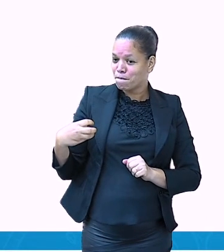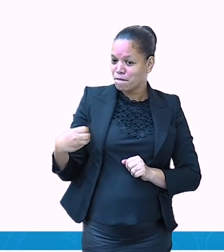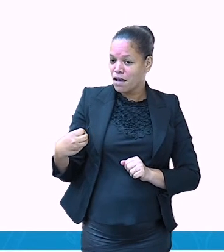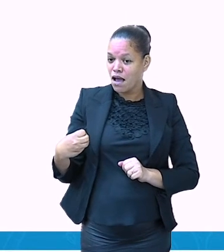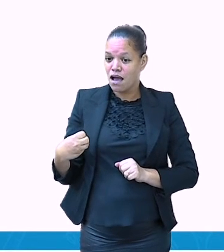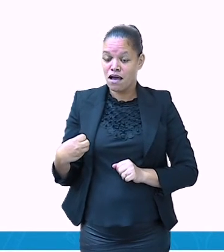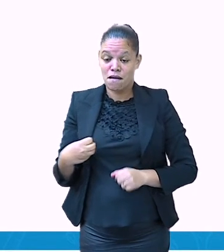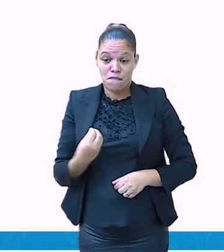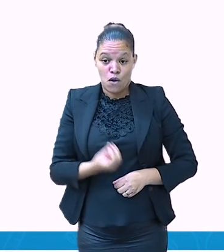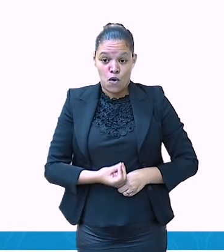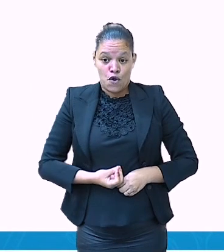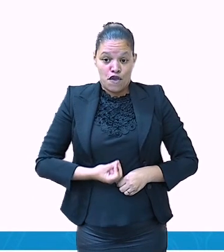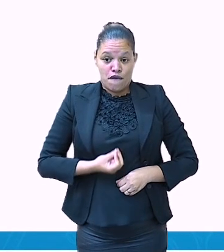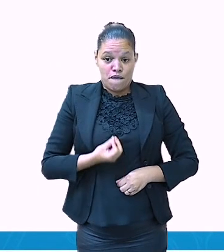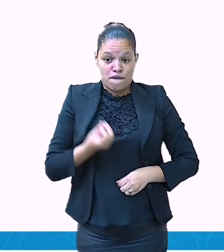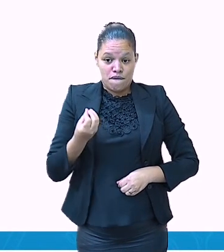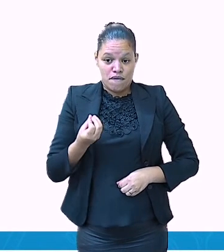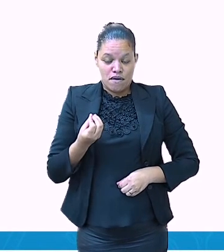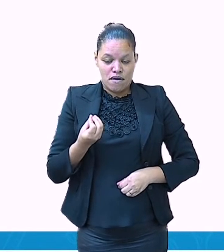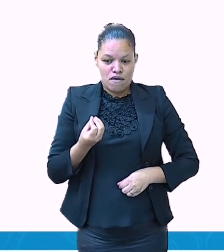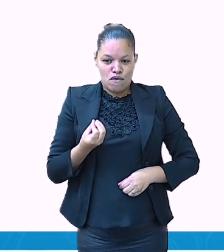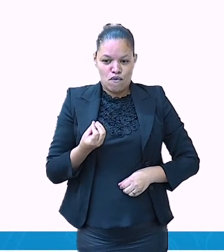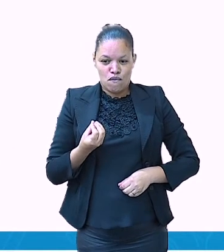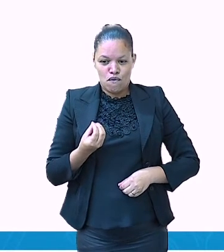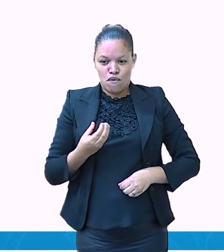dentro de placentas?